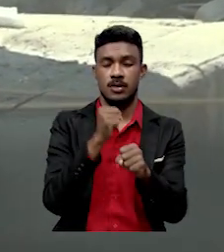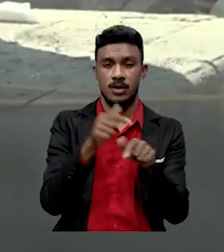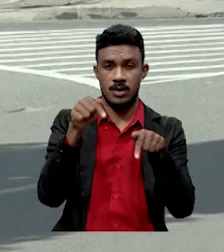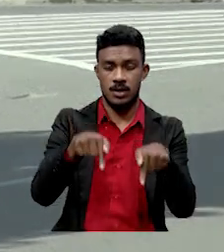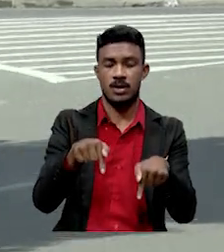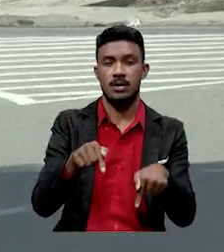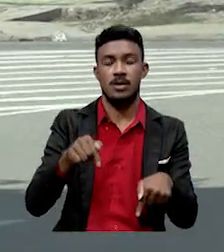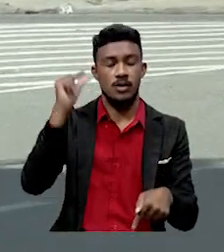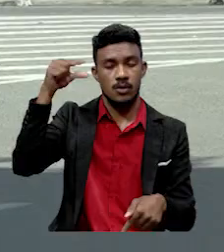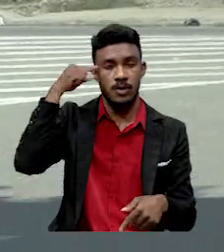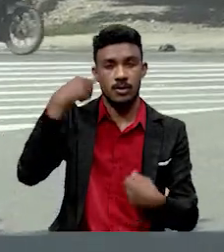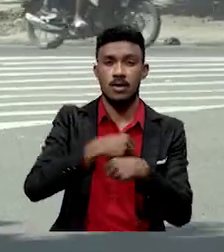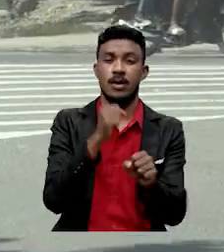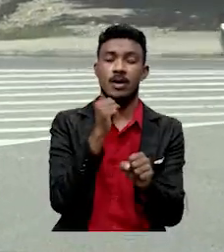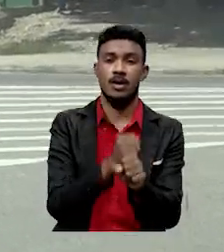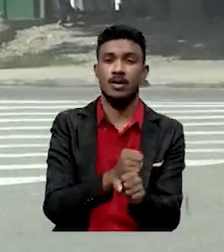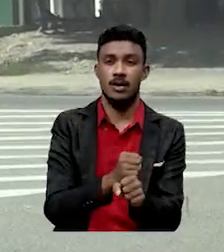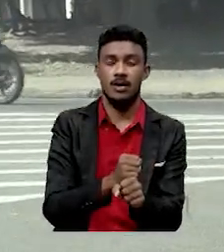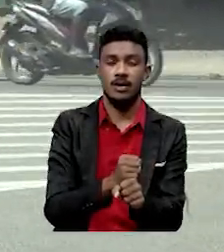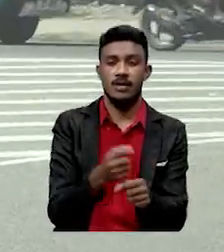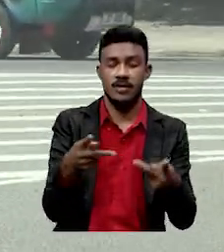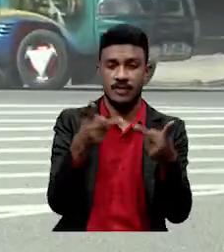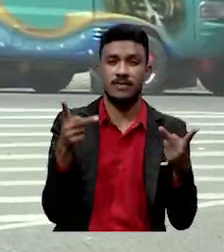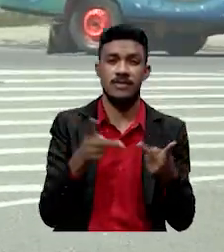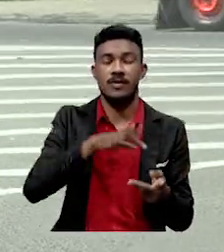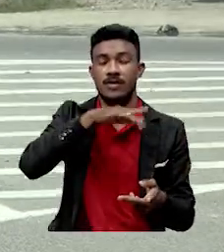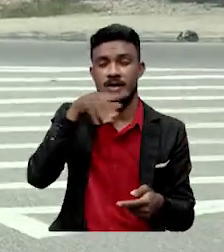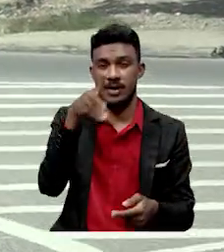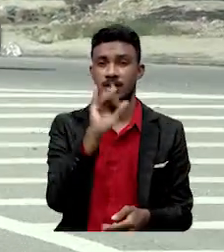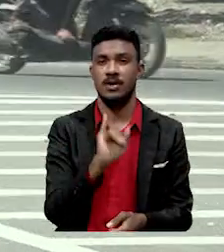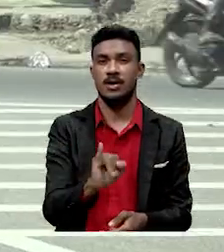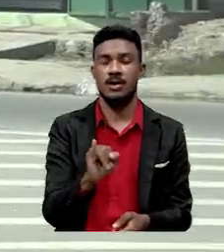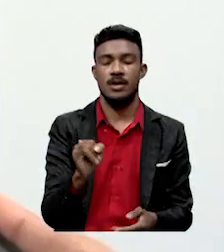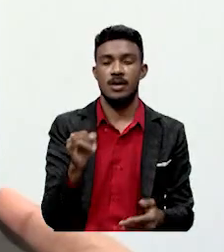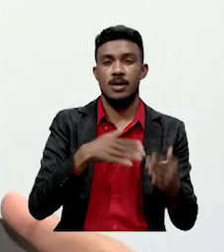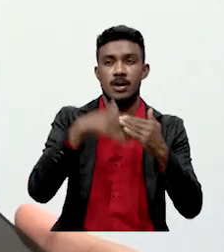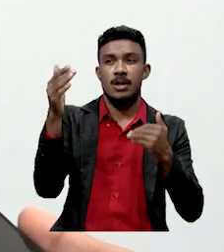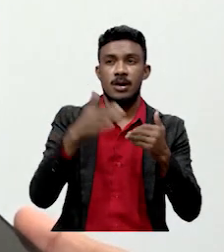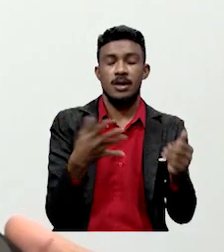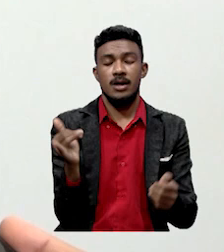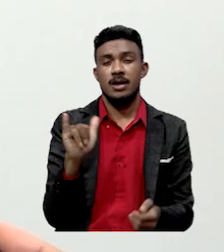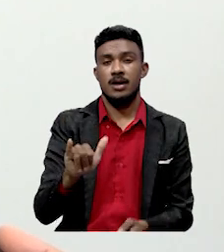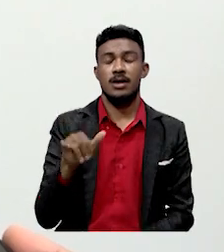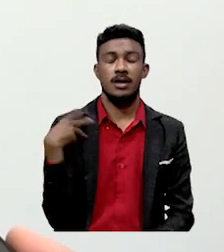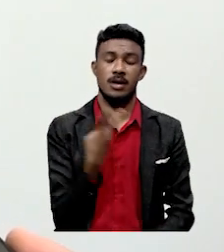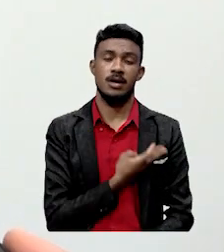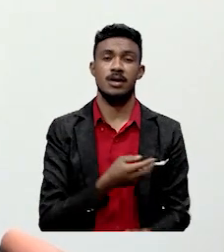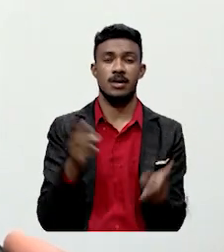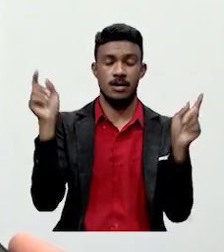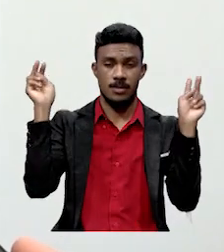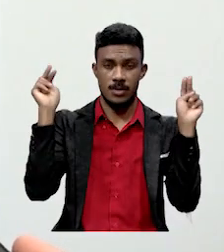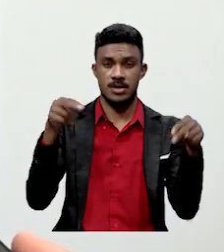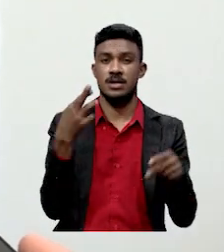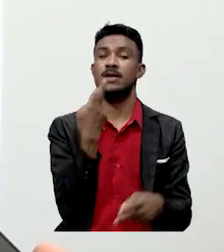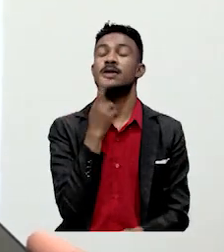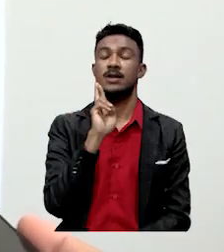se haritan lixeira e a dili larang. Lixo não é problema, é que ita precisa resolver. E de facto, tinang ne'e tahu